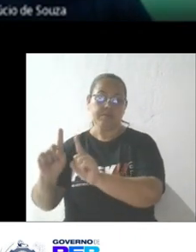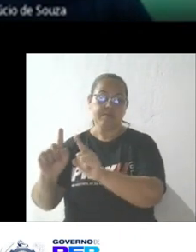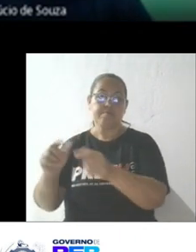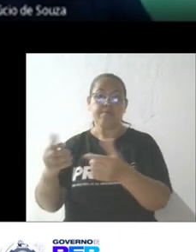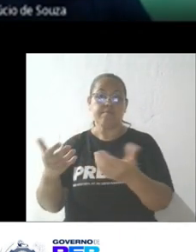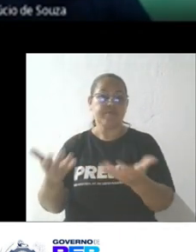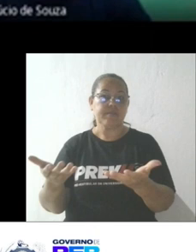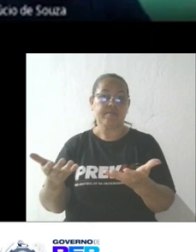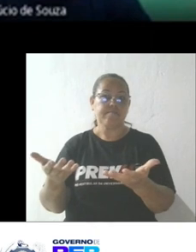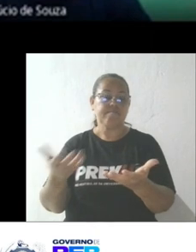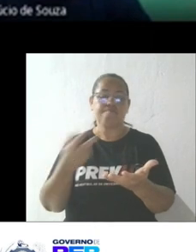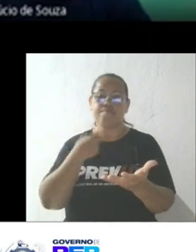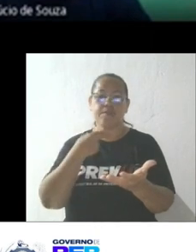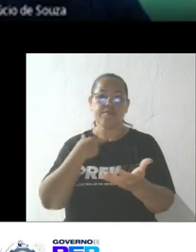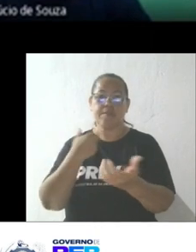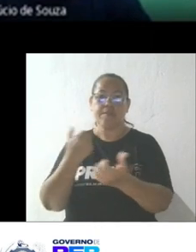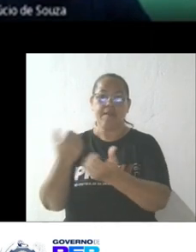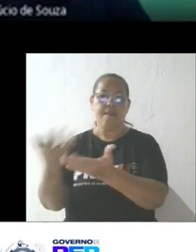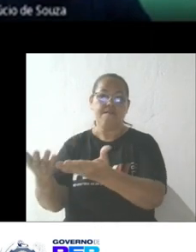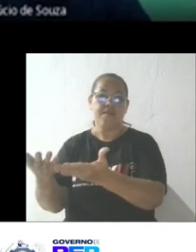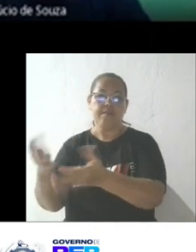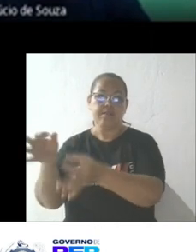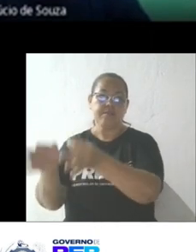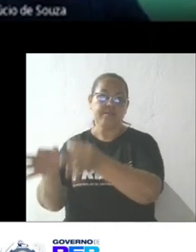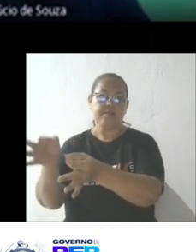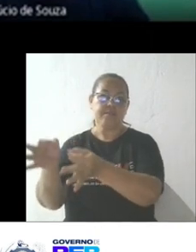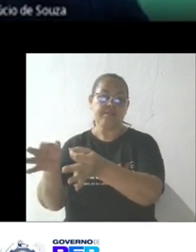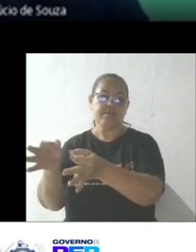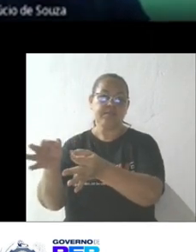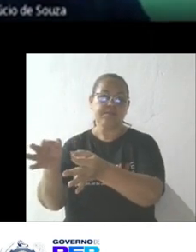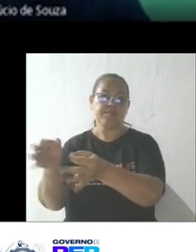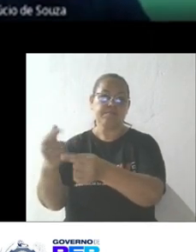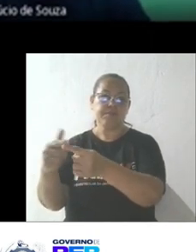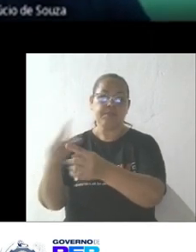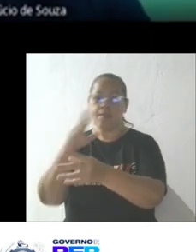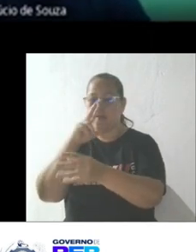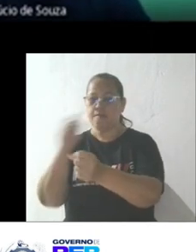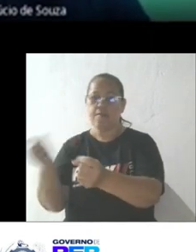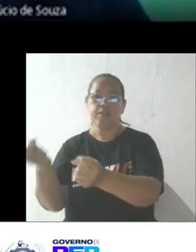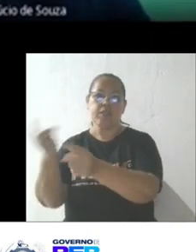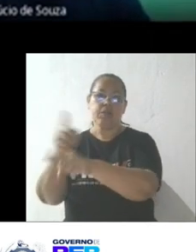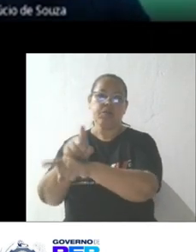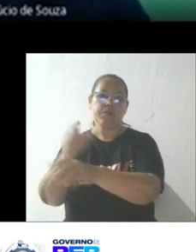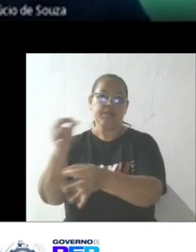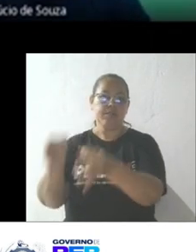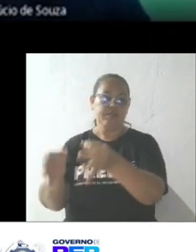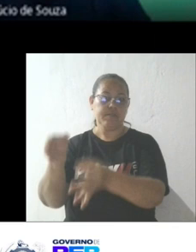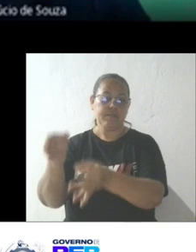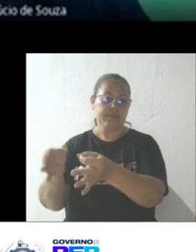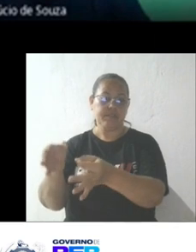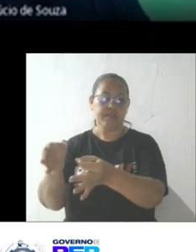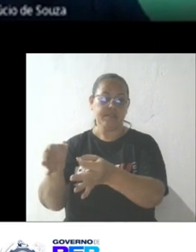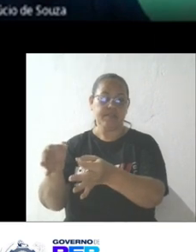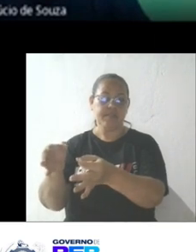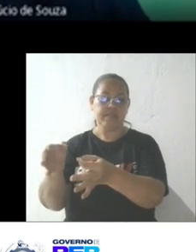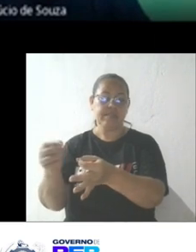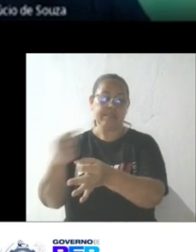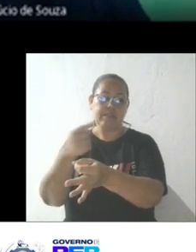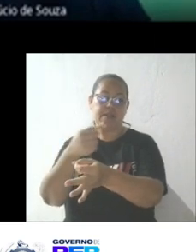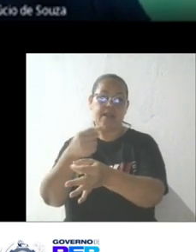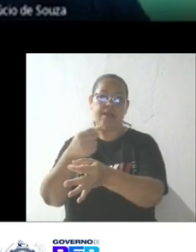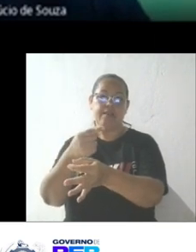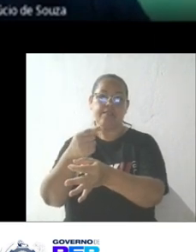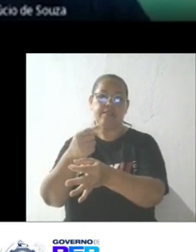dar a força à justiça porque a força contradiz a justiça dizendo que esta era injusta